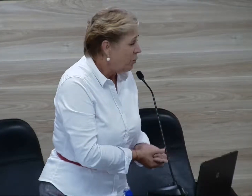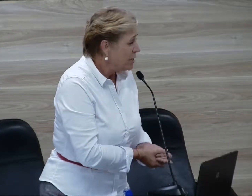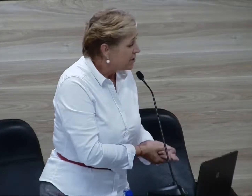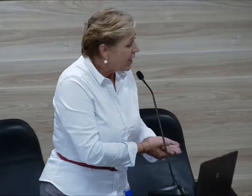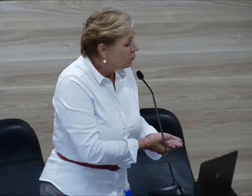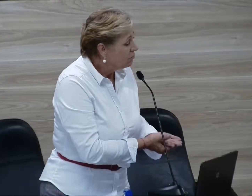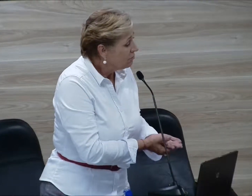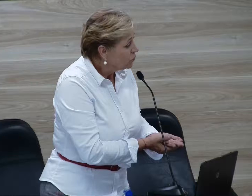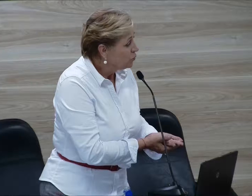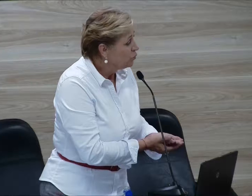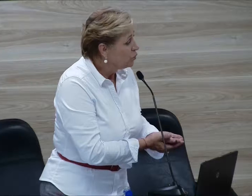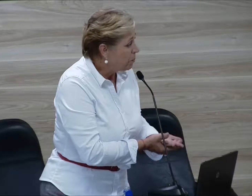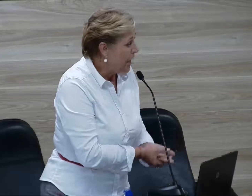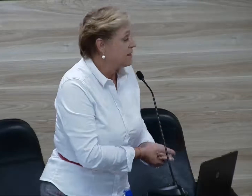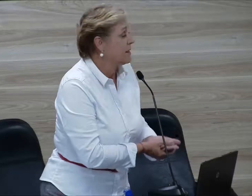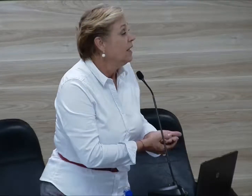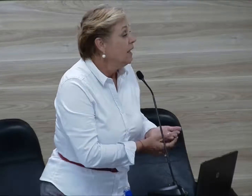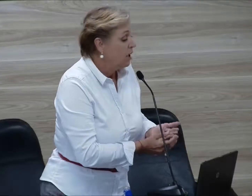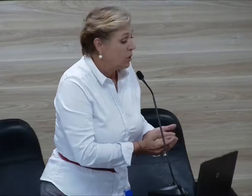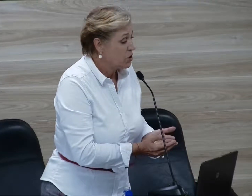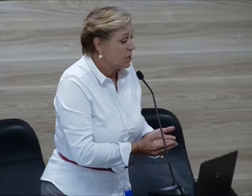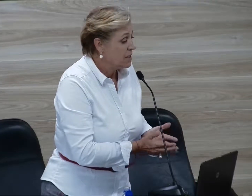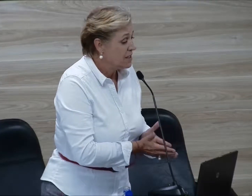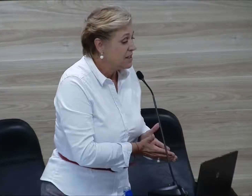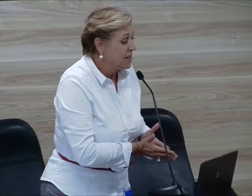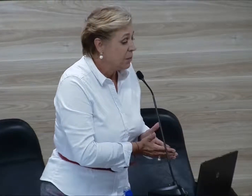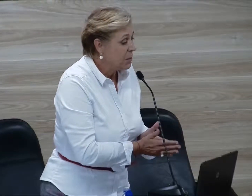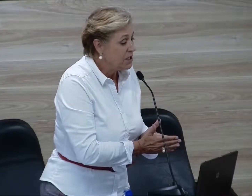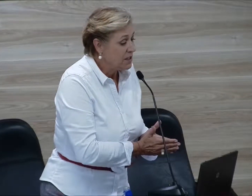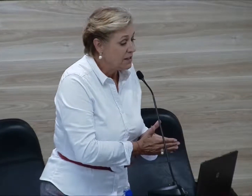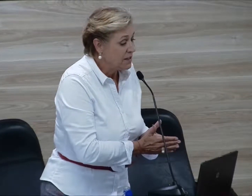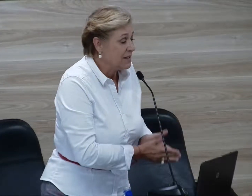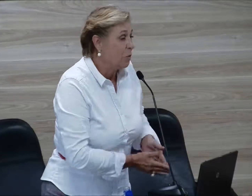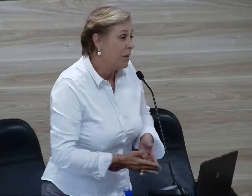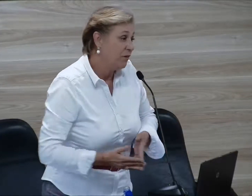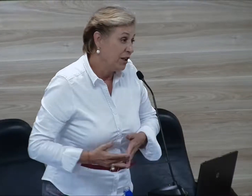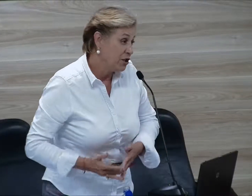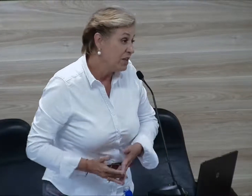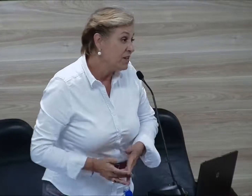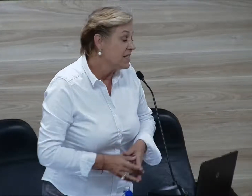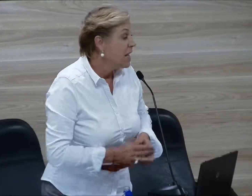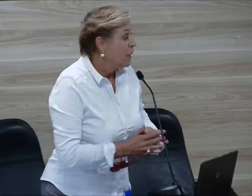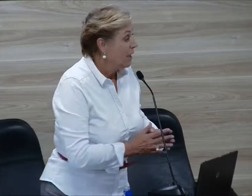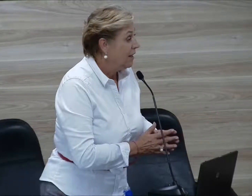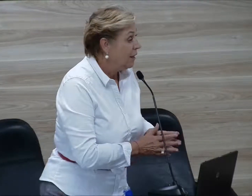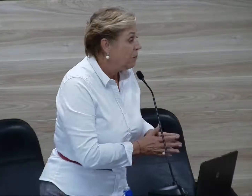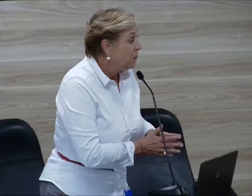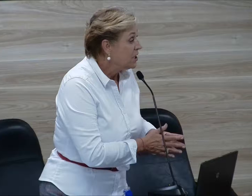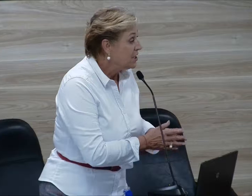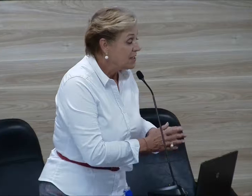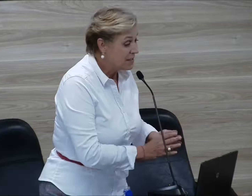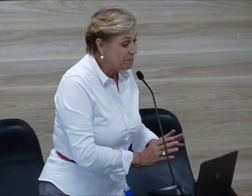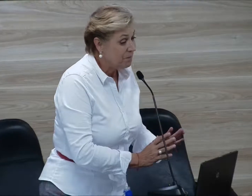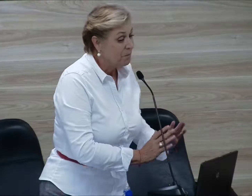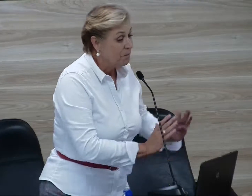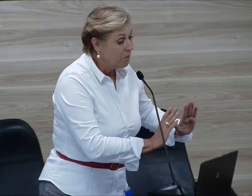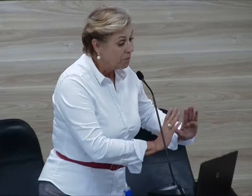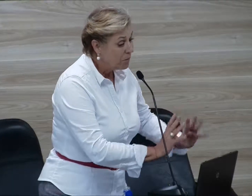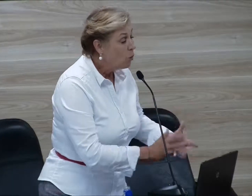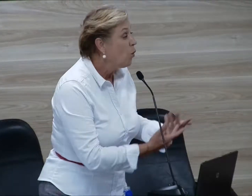precisamos realmente dar um basta. Eu acho que existem medidas que são preventivas,